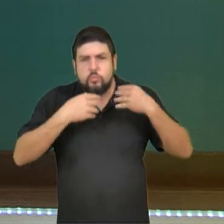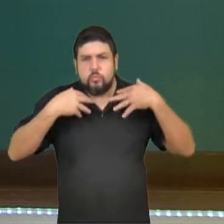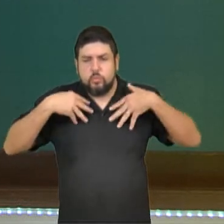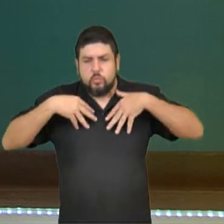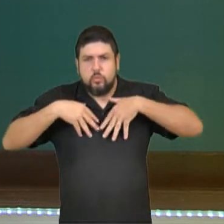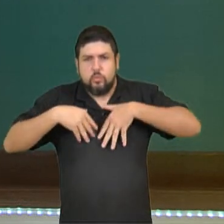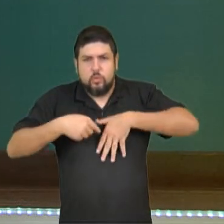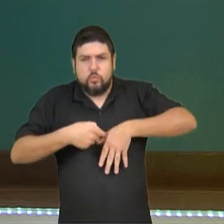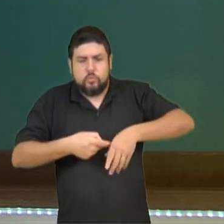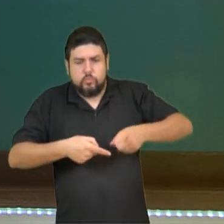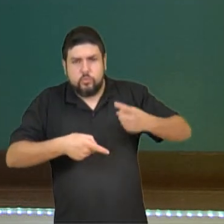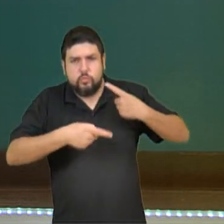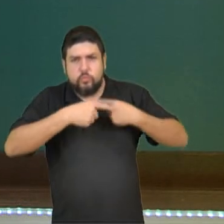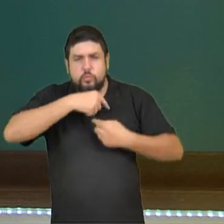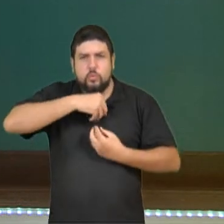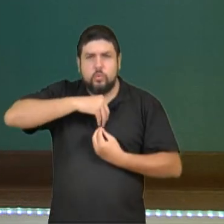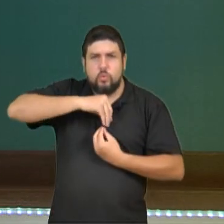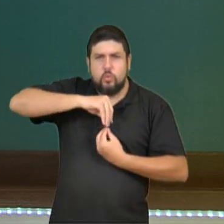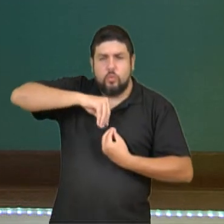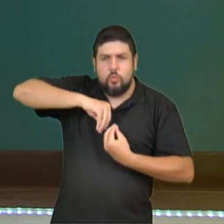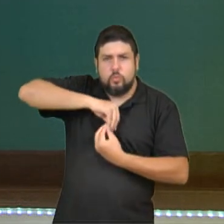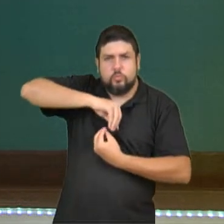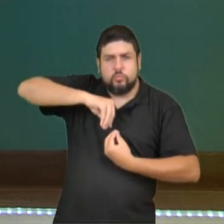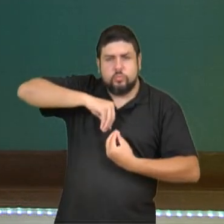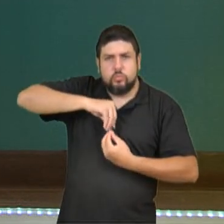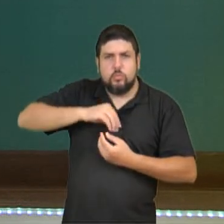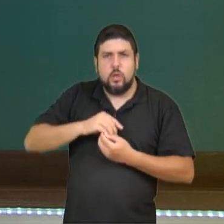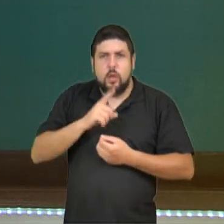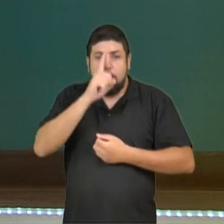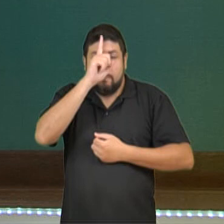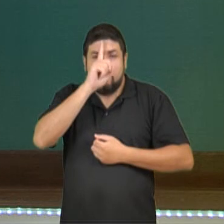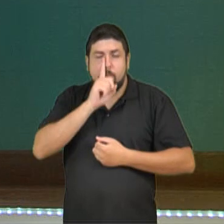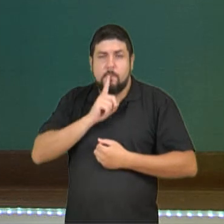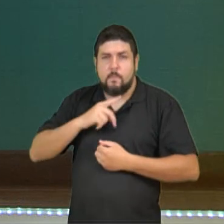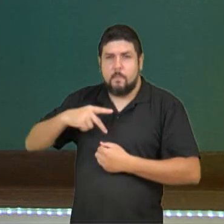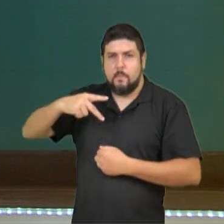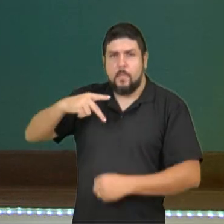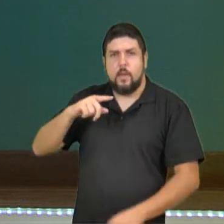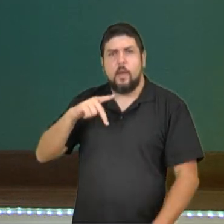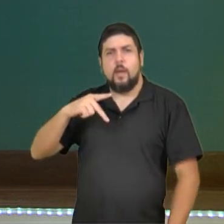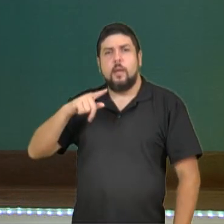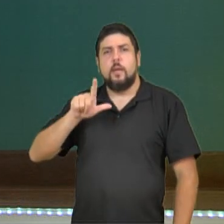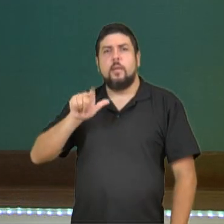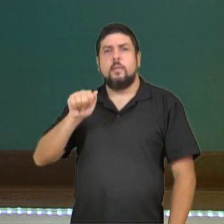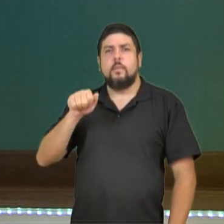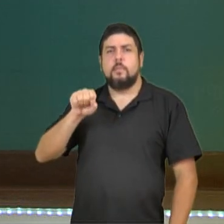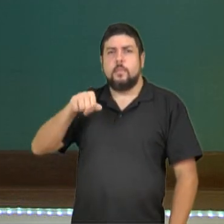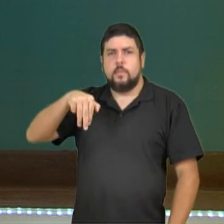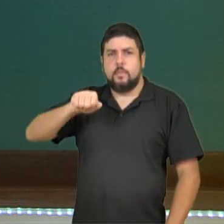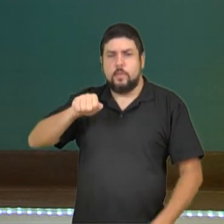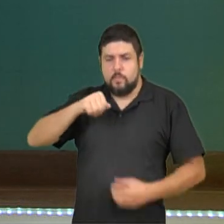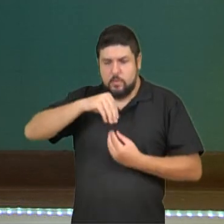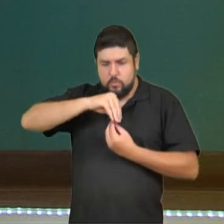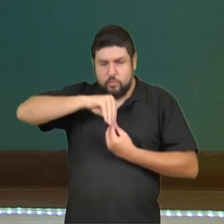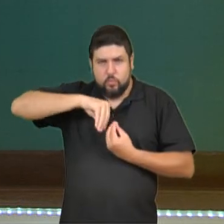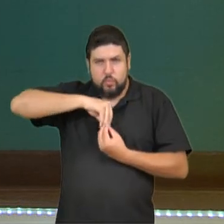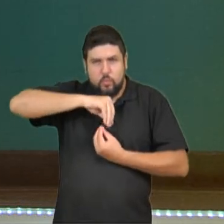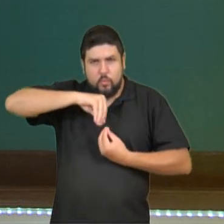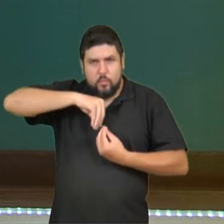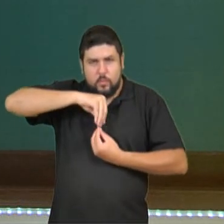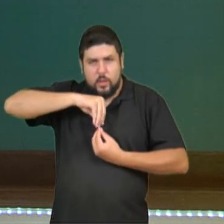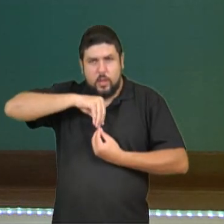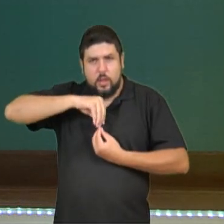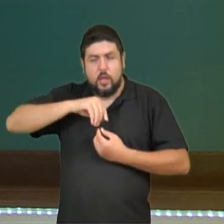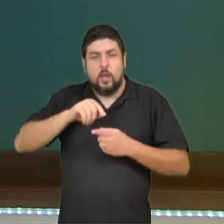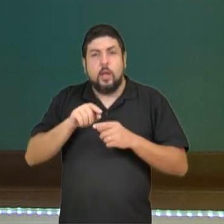vasos linfáticos. Além desse plasma, acontece também ali nessa linfa,